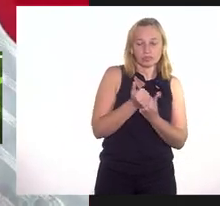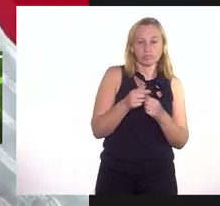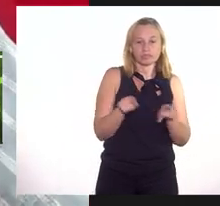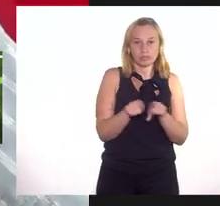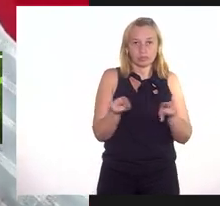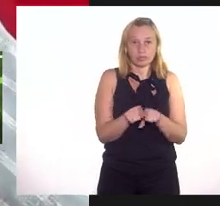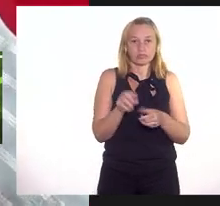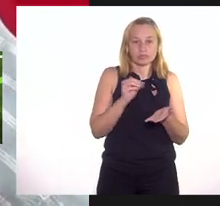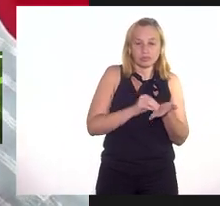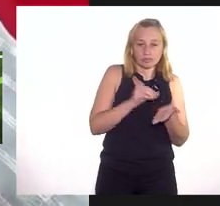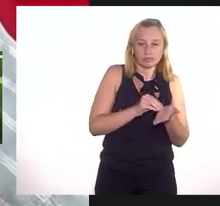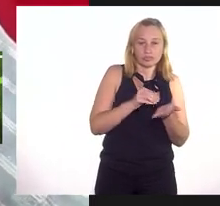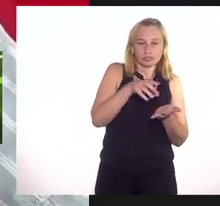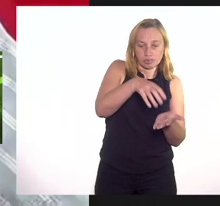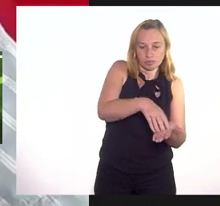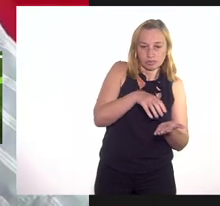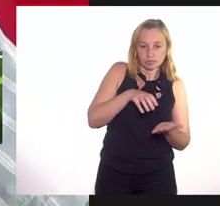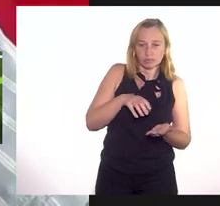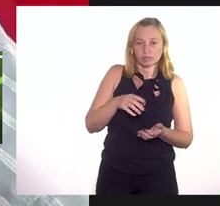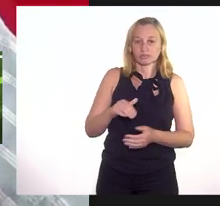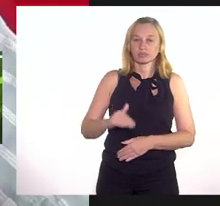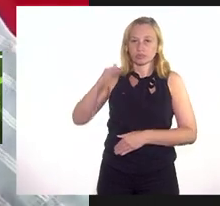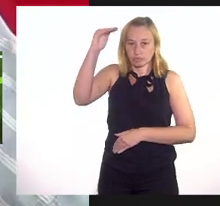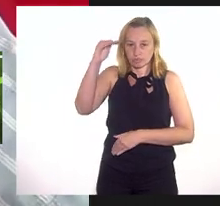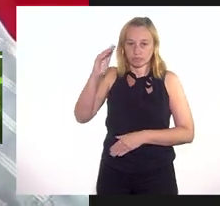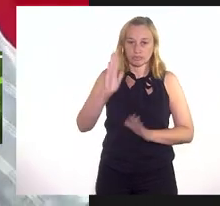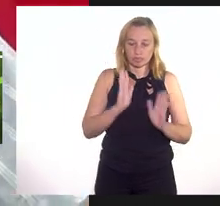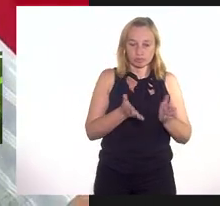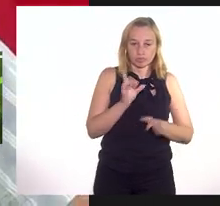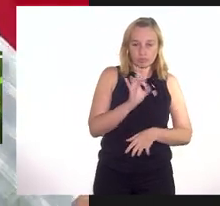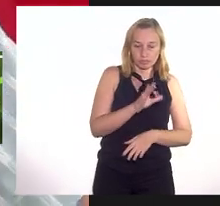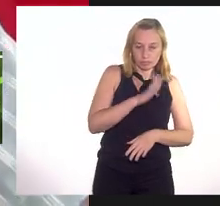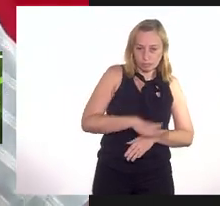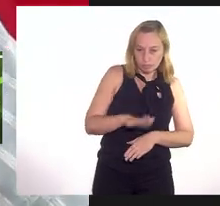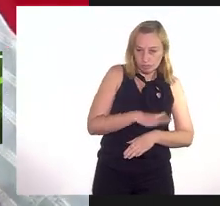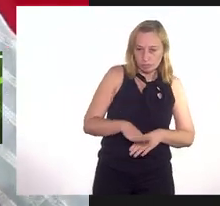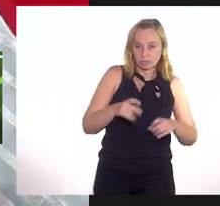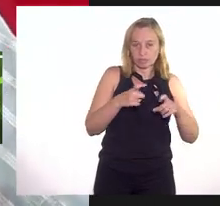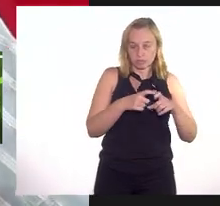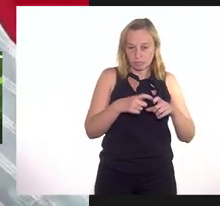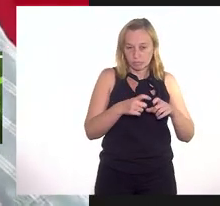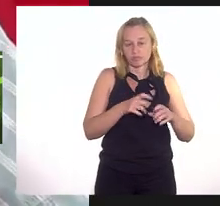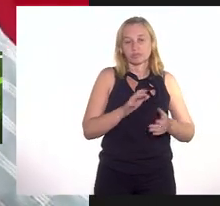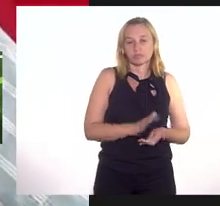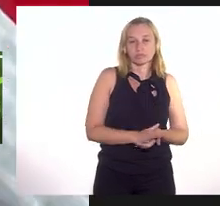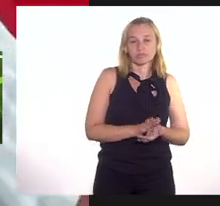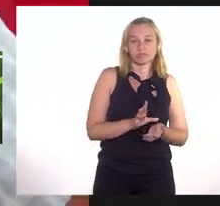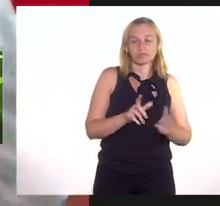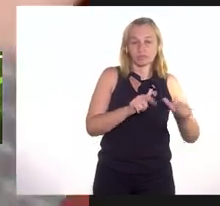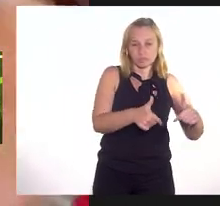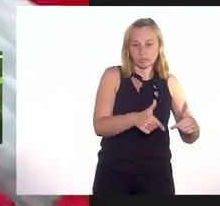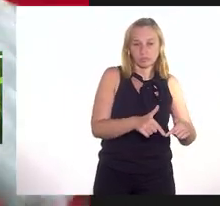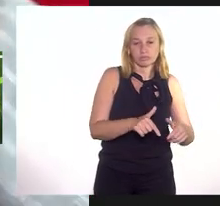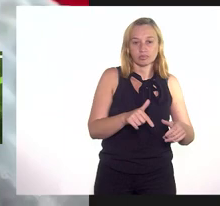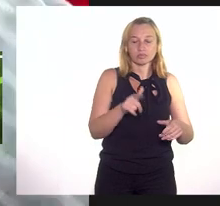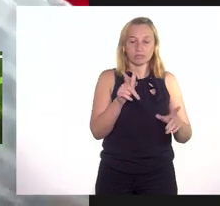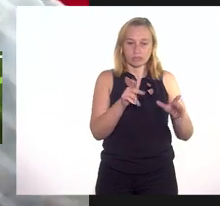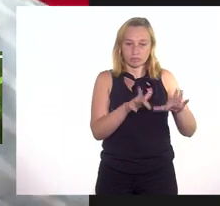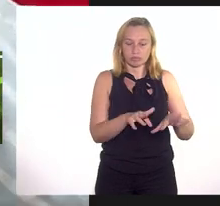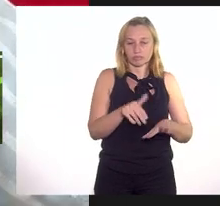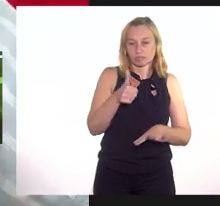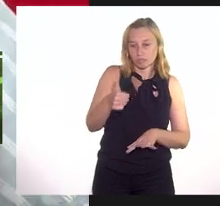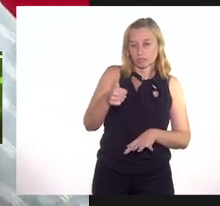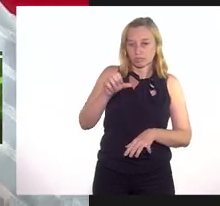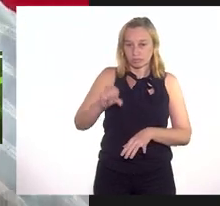porque faltam centros para os adultos, a gente hoje só tem um centro pediátrico, e são habilitações diferentes dentro da 199, então a